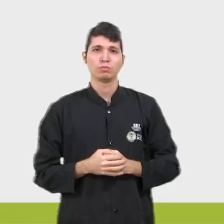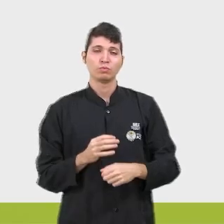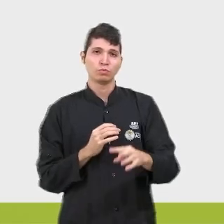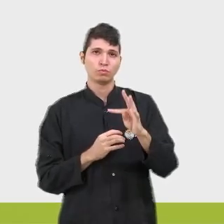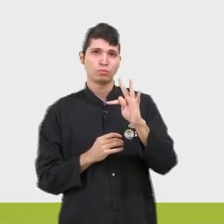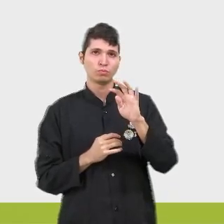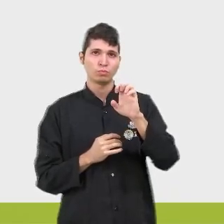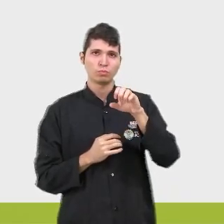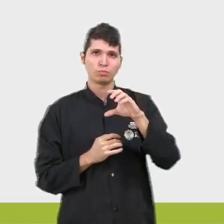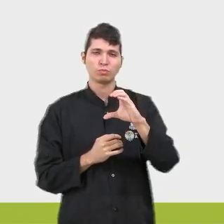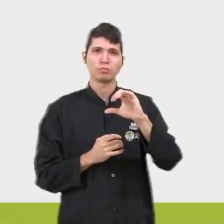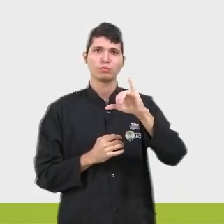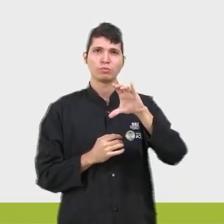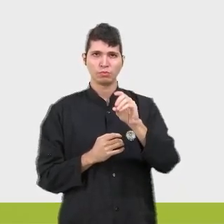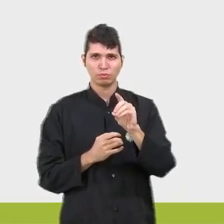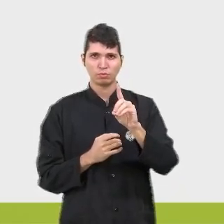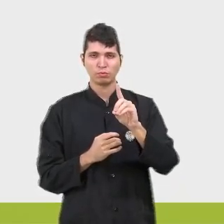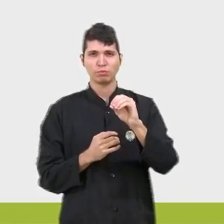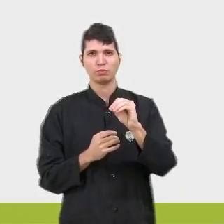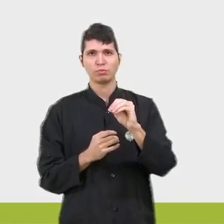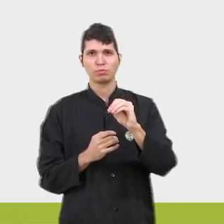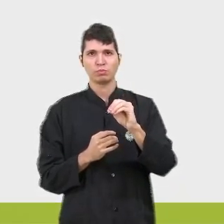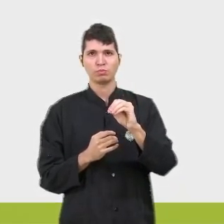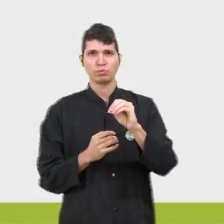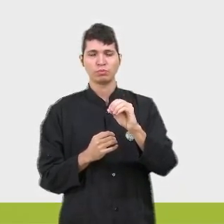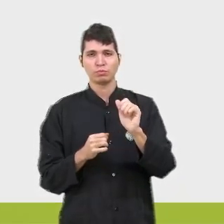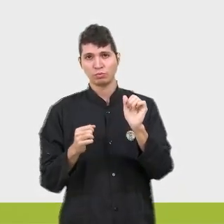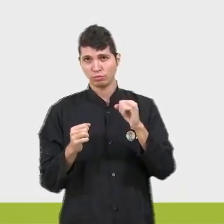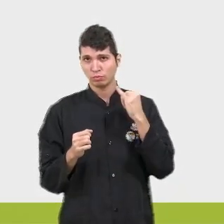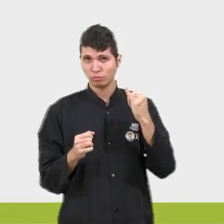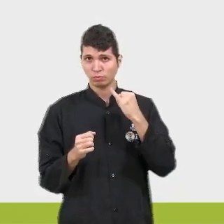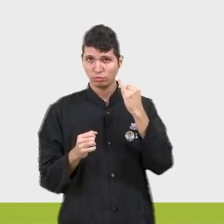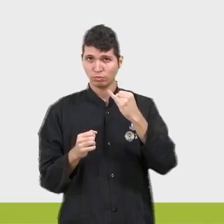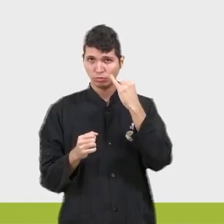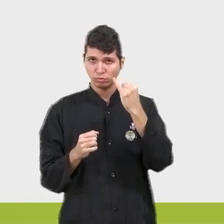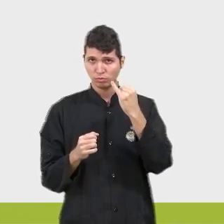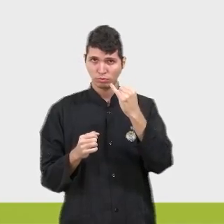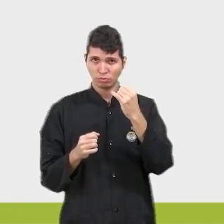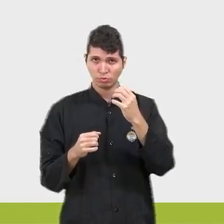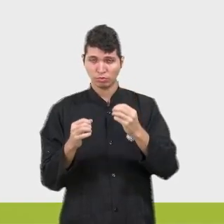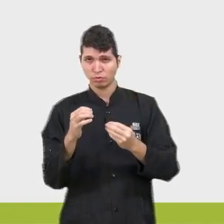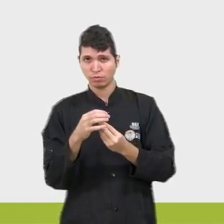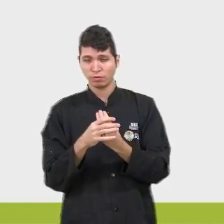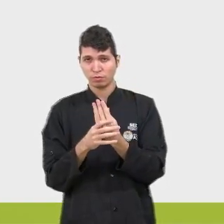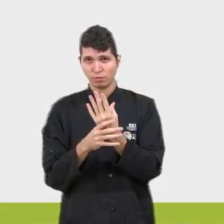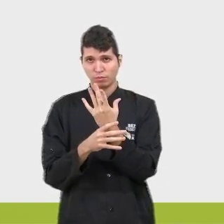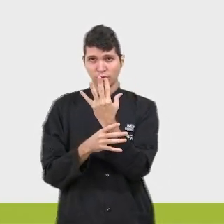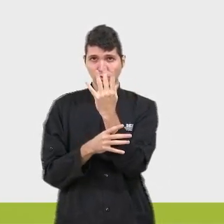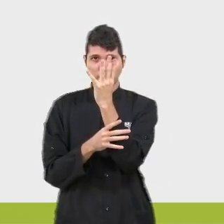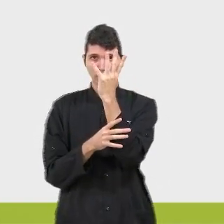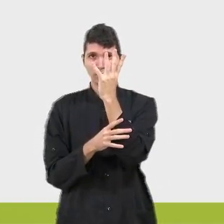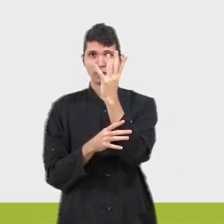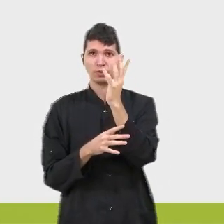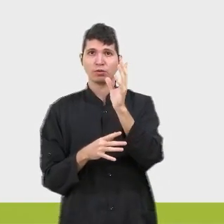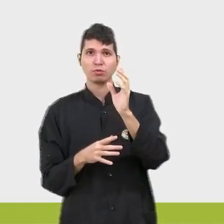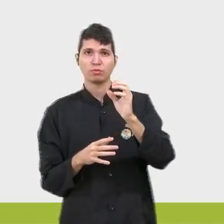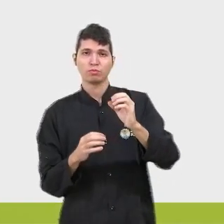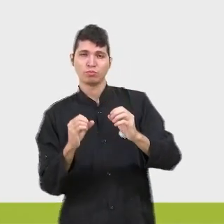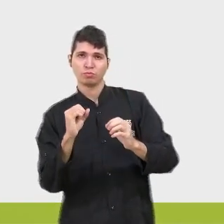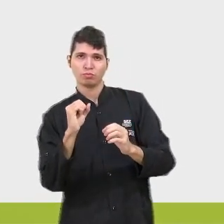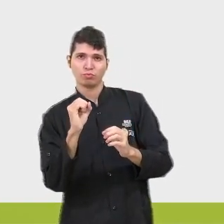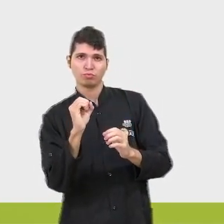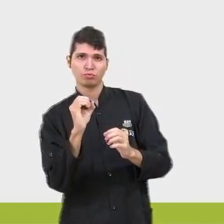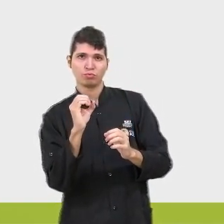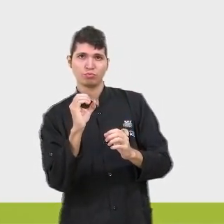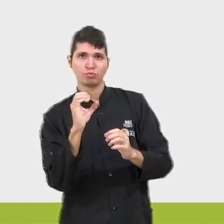alimentação dessa semente, desse zigoto que vai se formar, tá ok? Desse embrião que